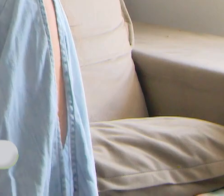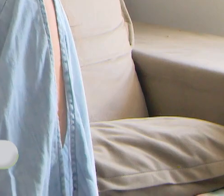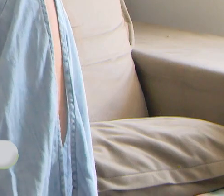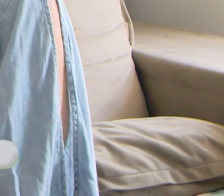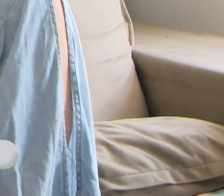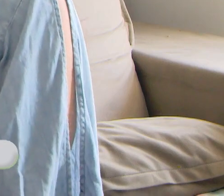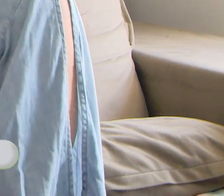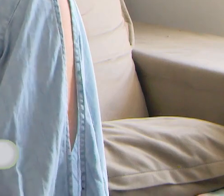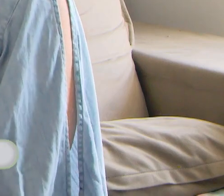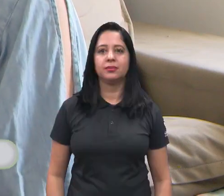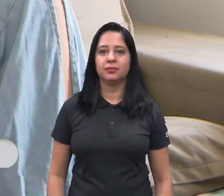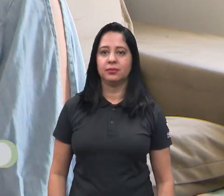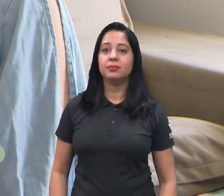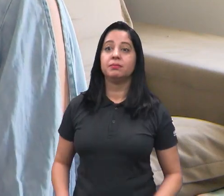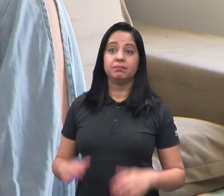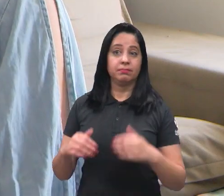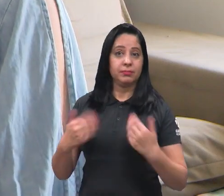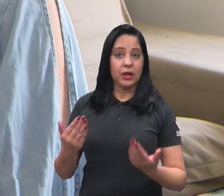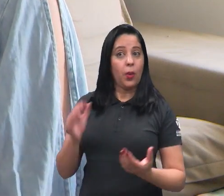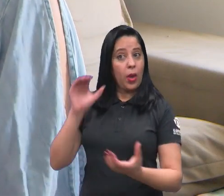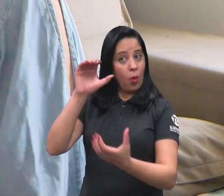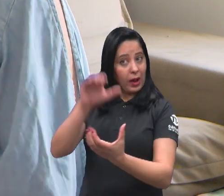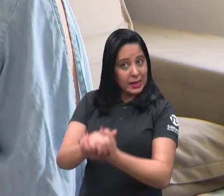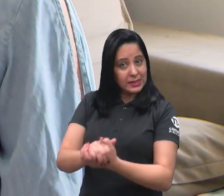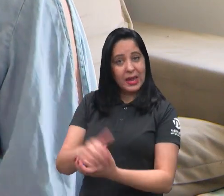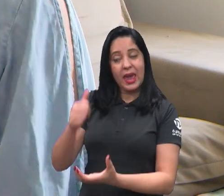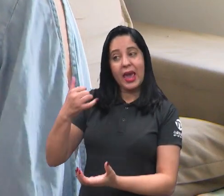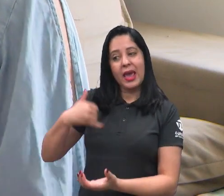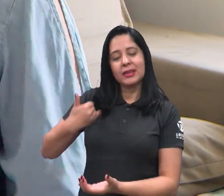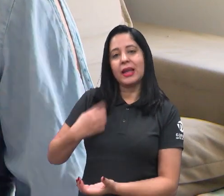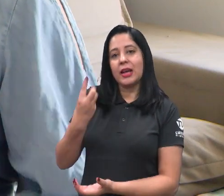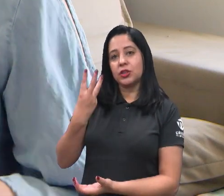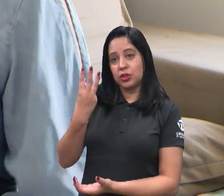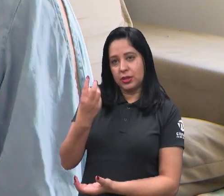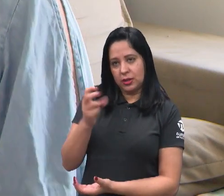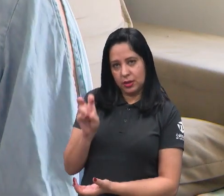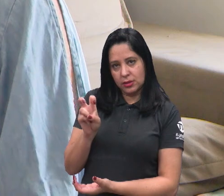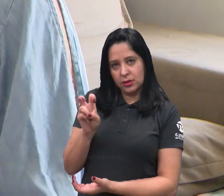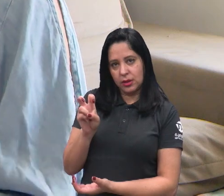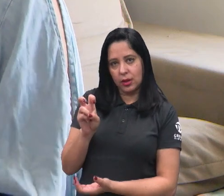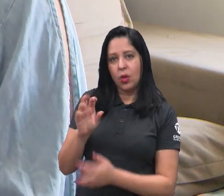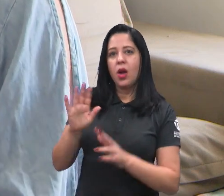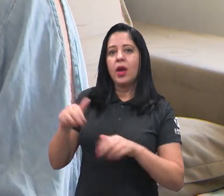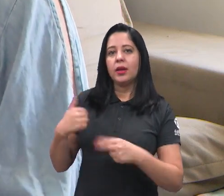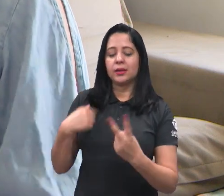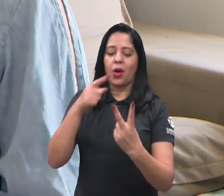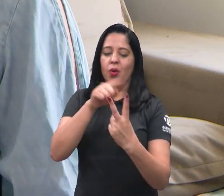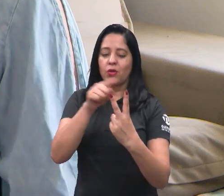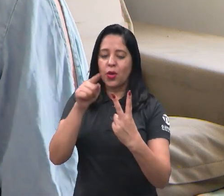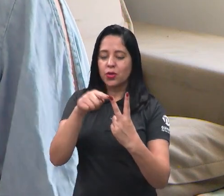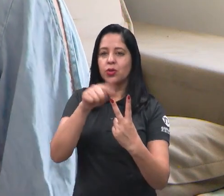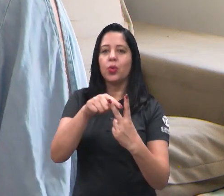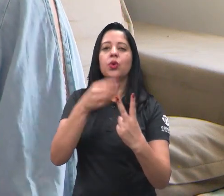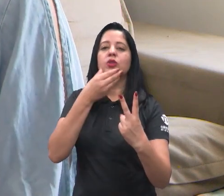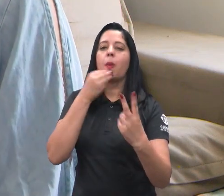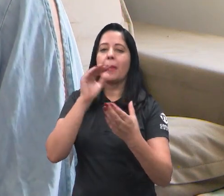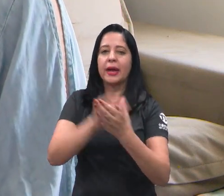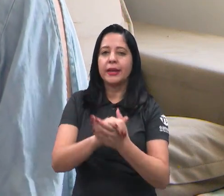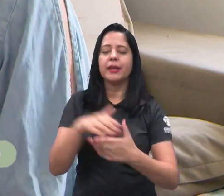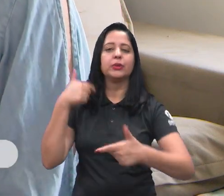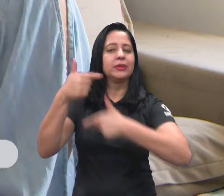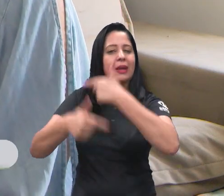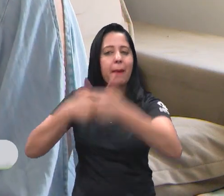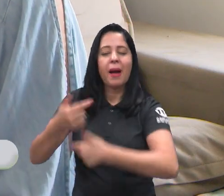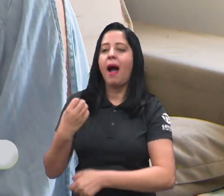Eu casei com 35 anos, então eu e meu marido tinha aquela vida mais assim de trabalho, viagens,